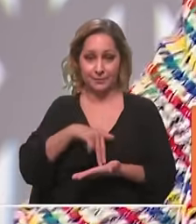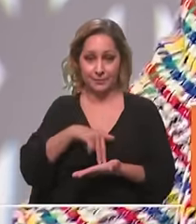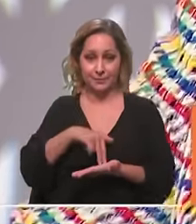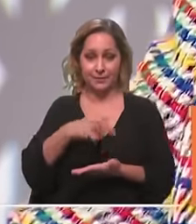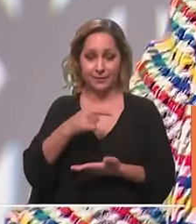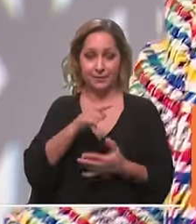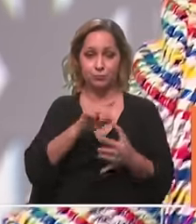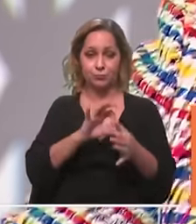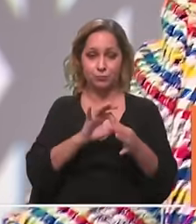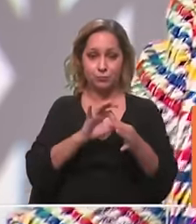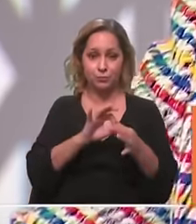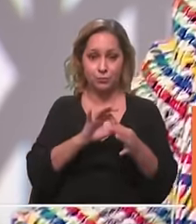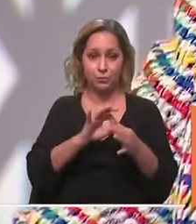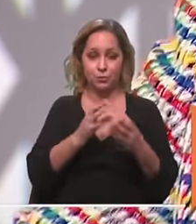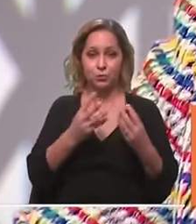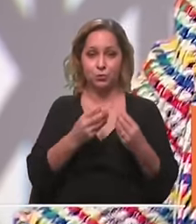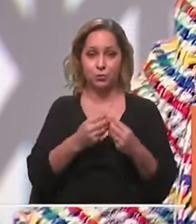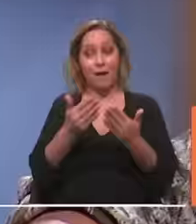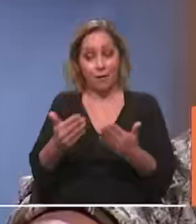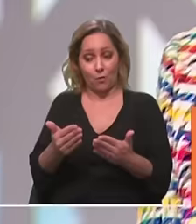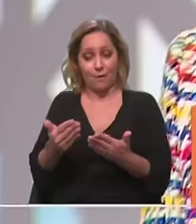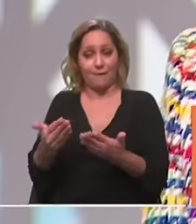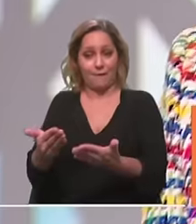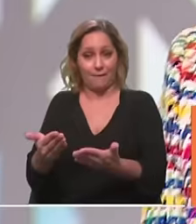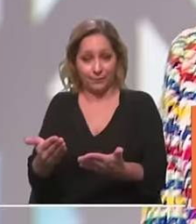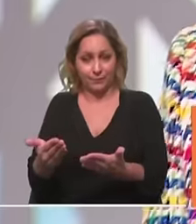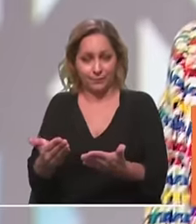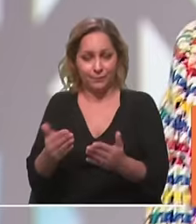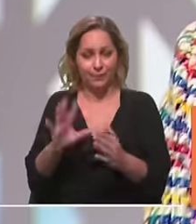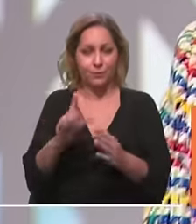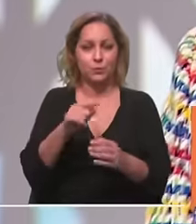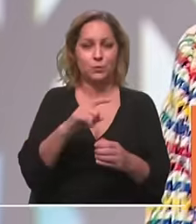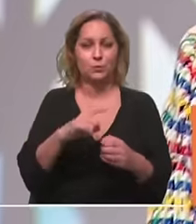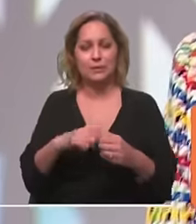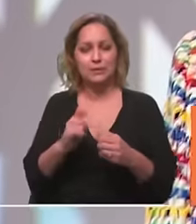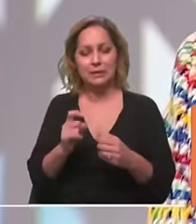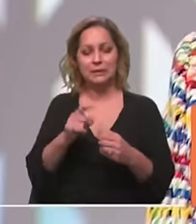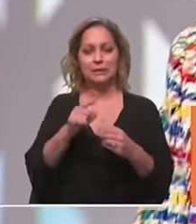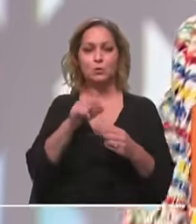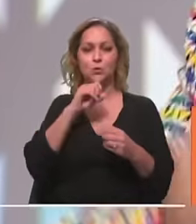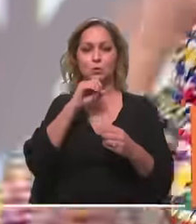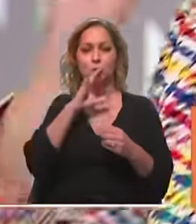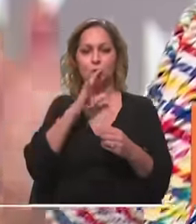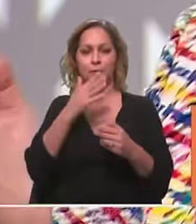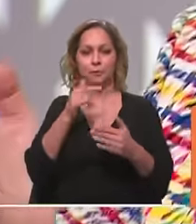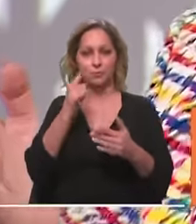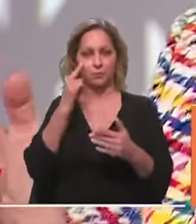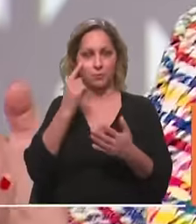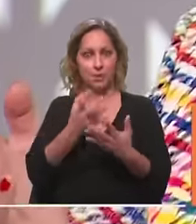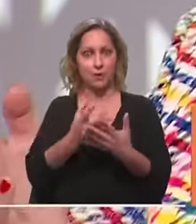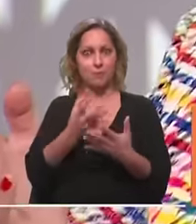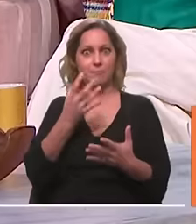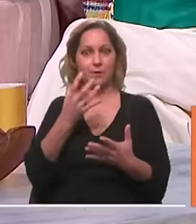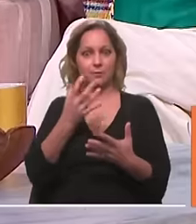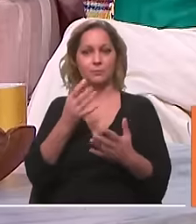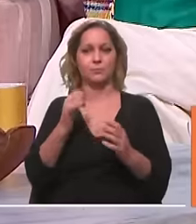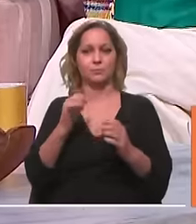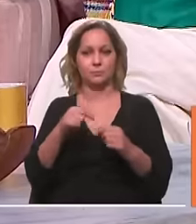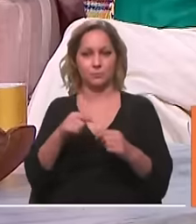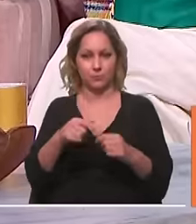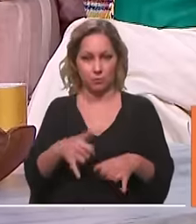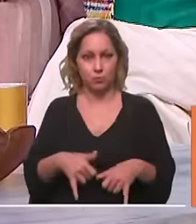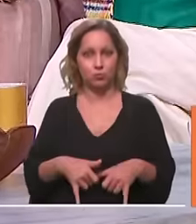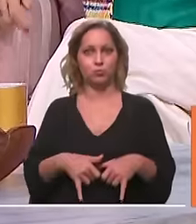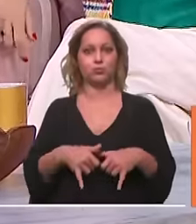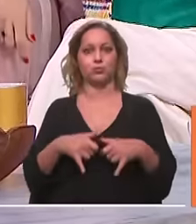eh com com o Alexandre Frota quando sais des não sei ficaste Surpreendida com o impacto do que estava a passar cá fora Fiquei em estado de